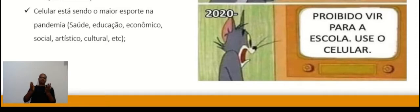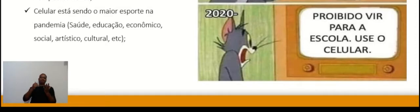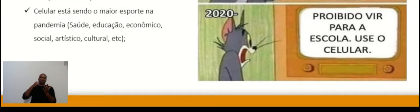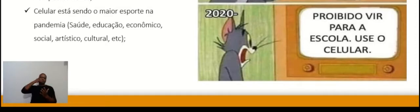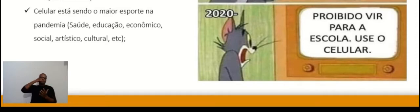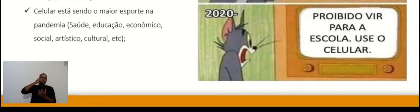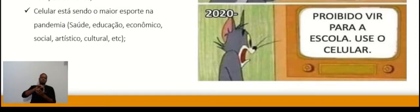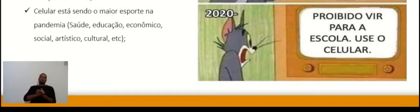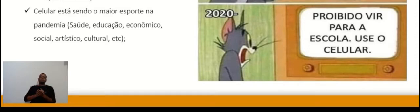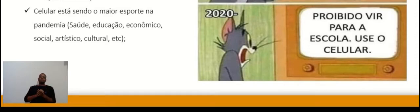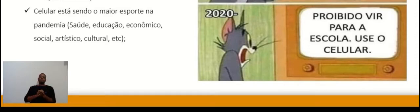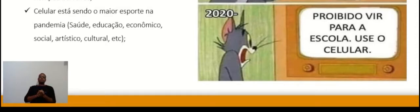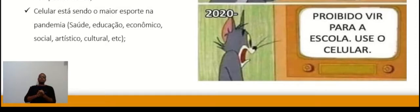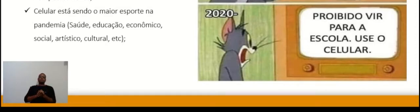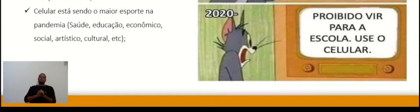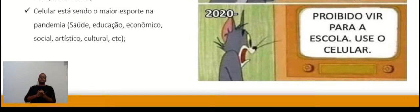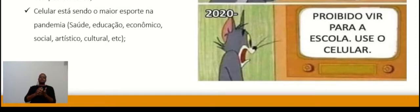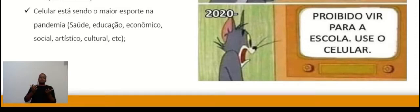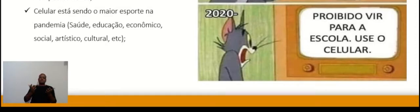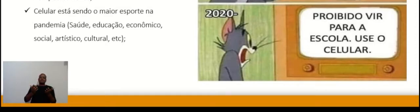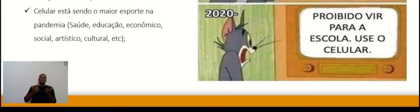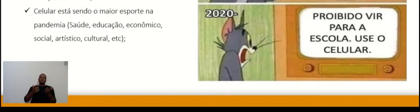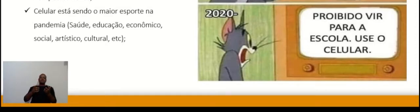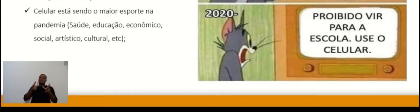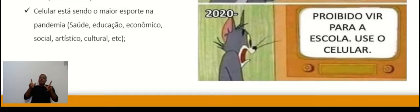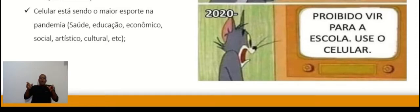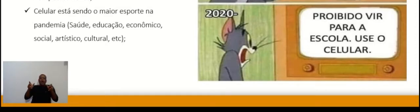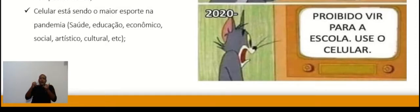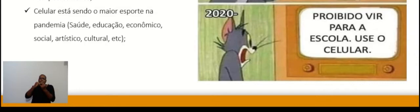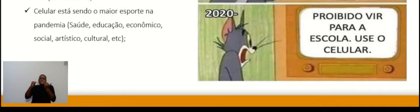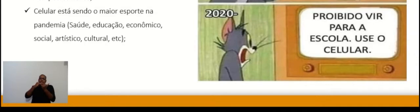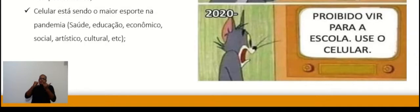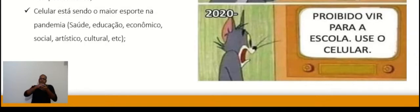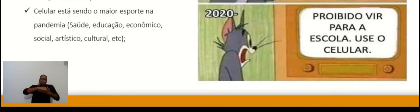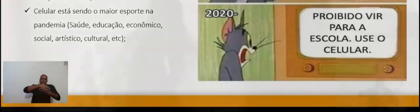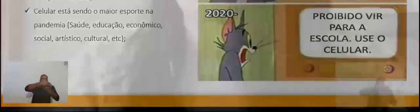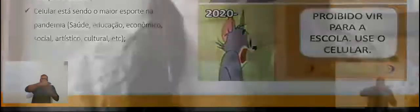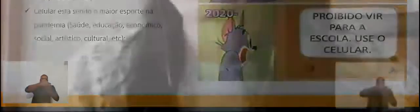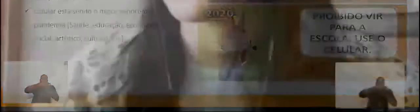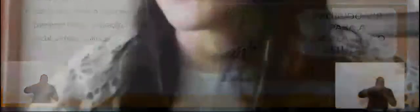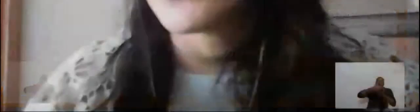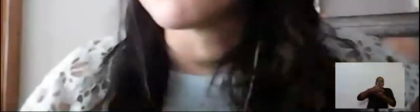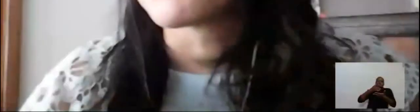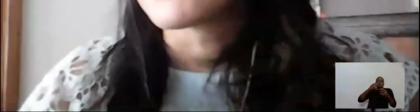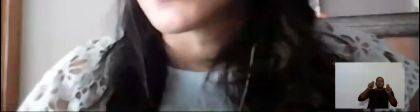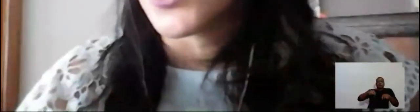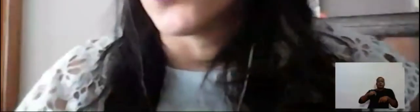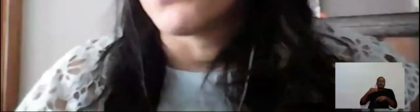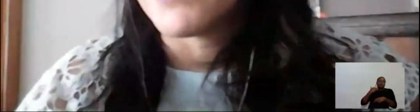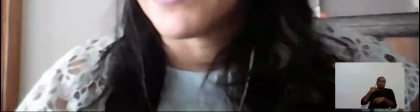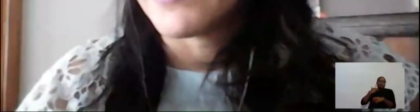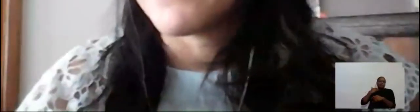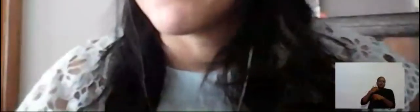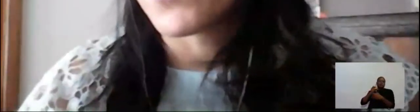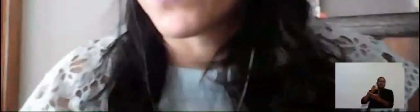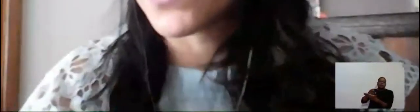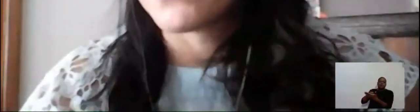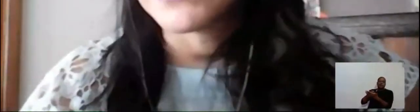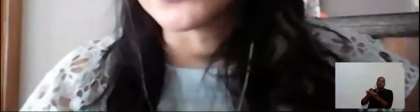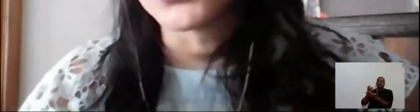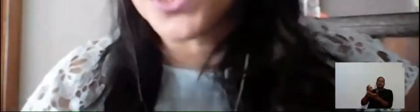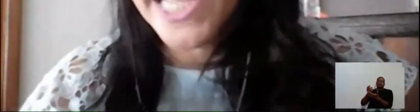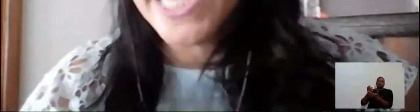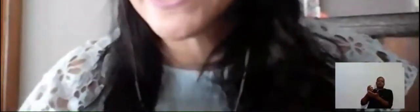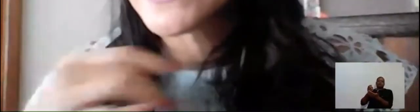banco da gente está no celular. Tudo. Namorado está no celular. Gente, eu ouvi esses dias uma